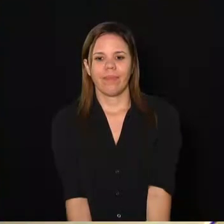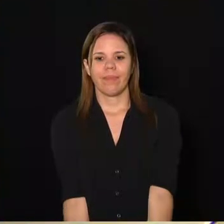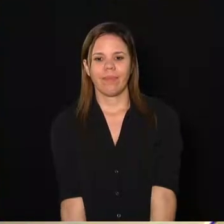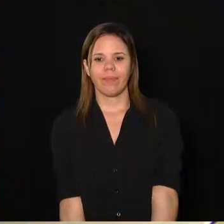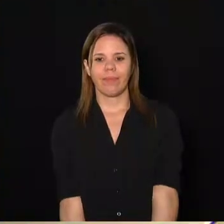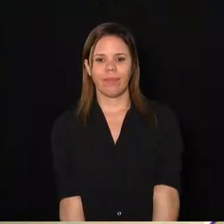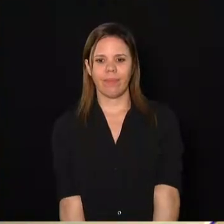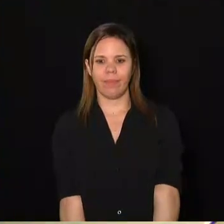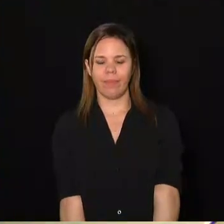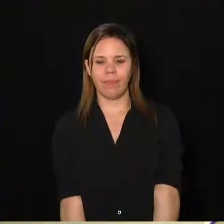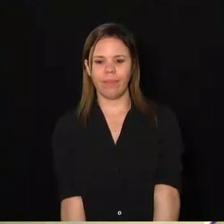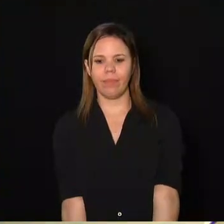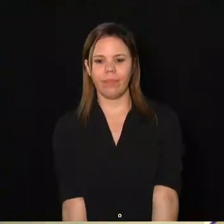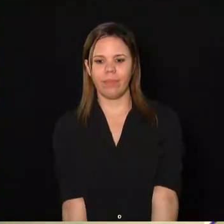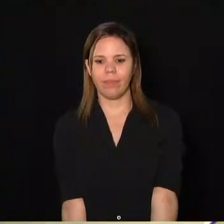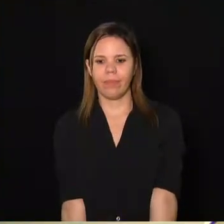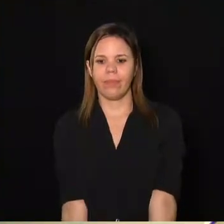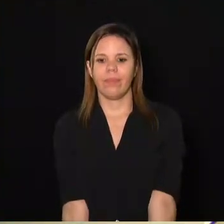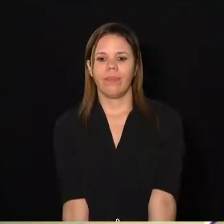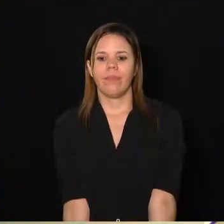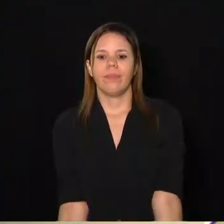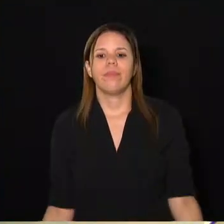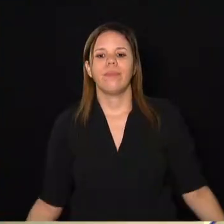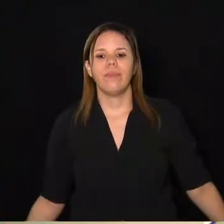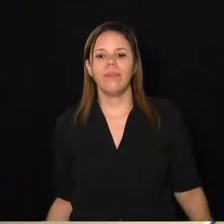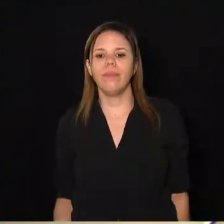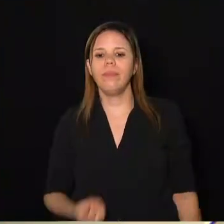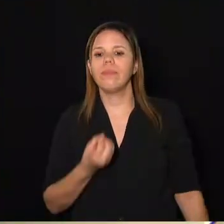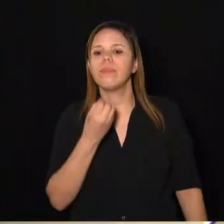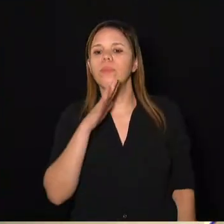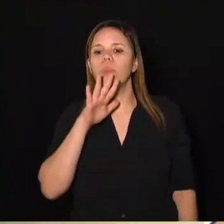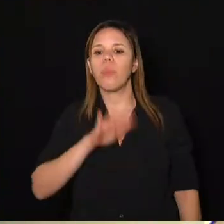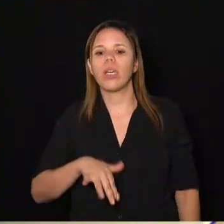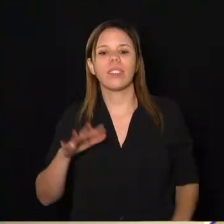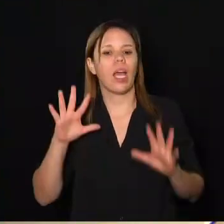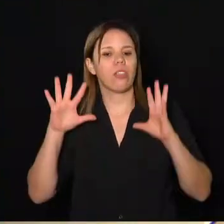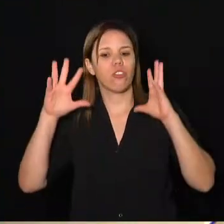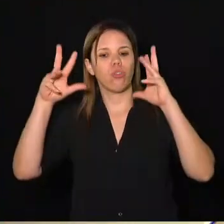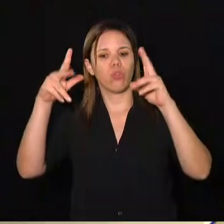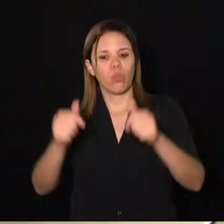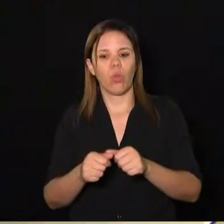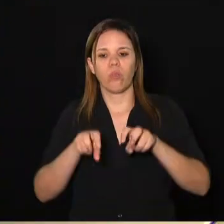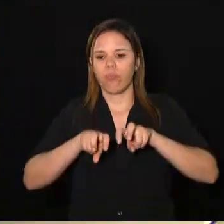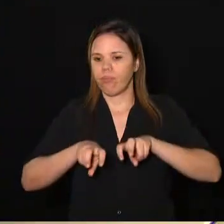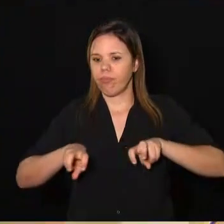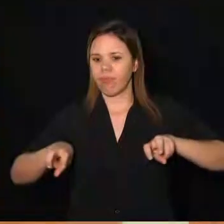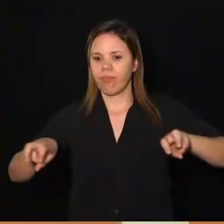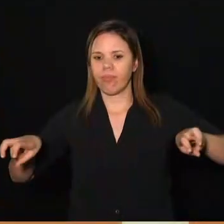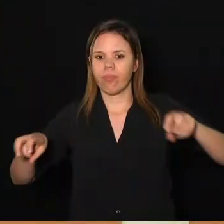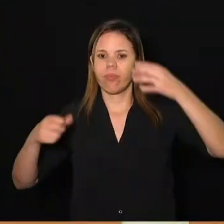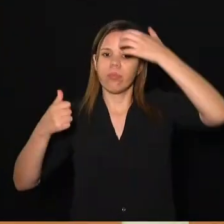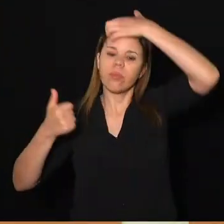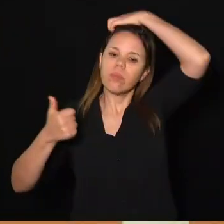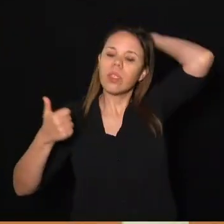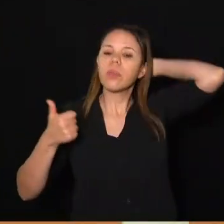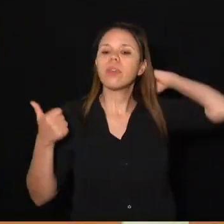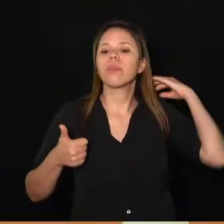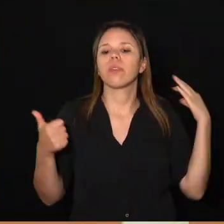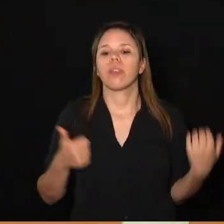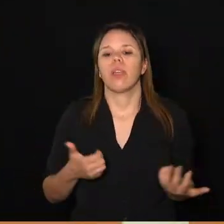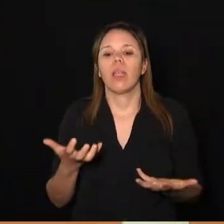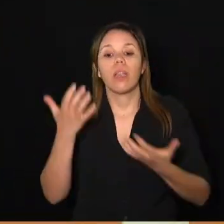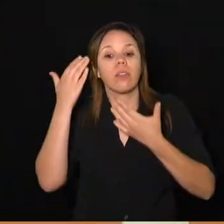pois não boa tarde a todos boa tarde a mesa primeiramente eu gostaria de parabenizar o